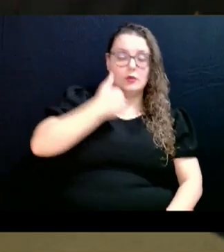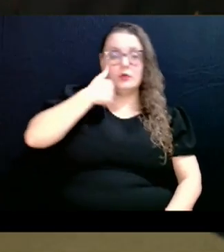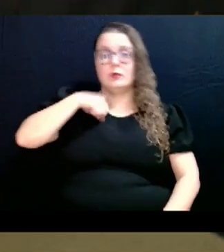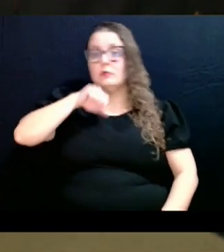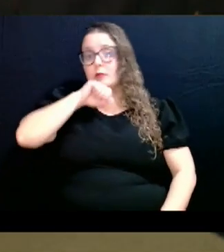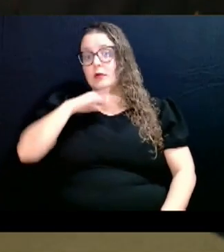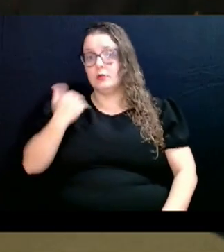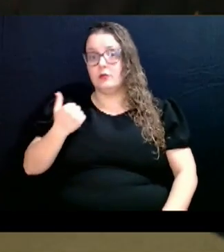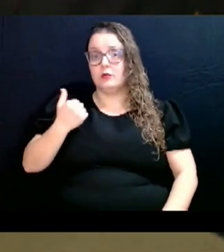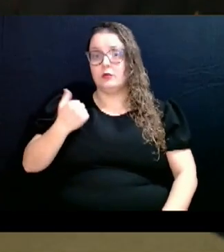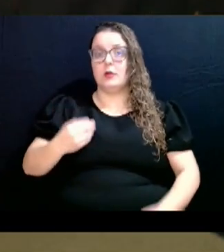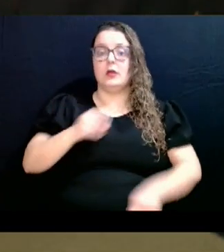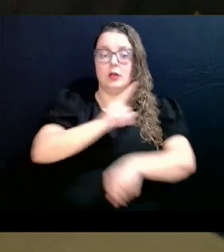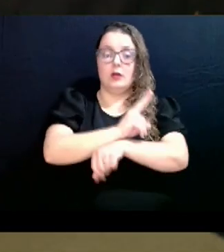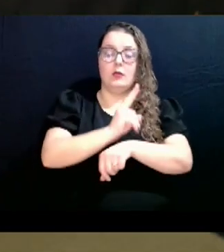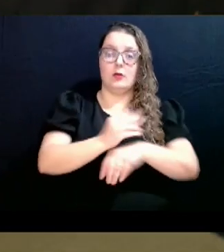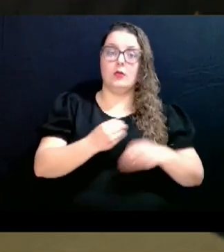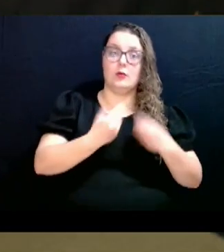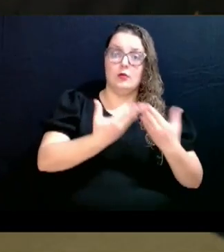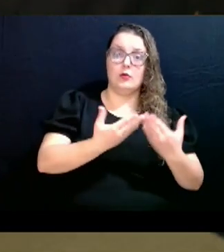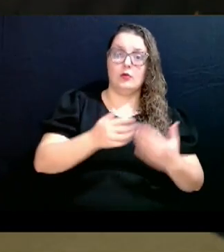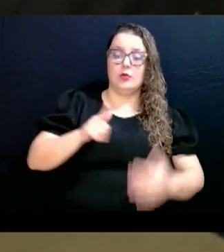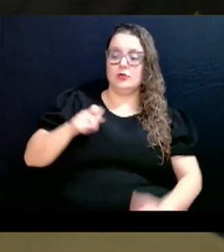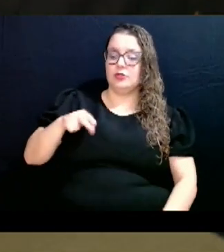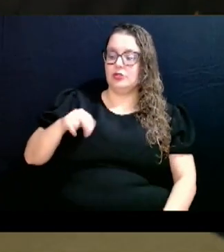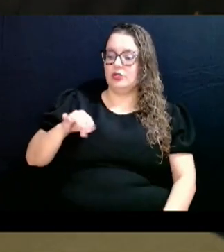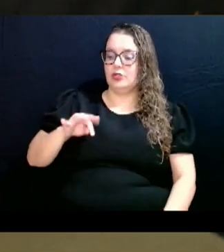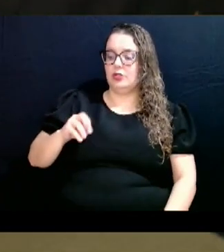outro, chamado genitor